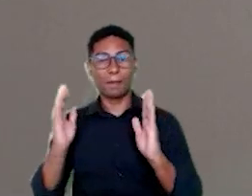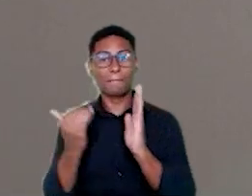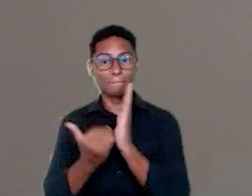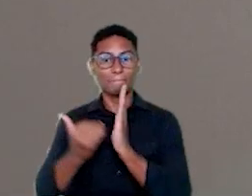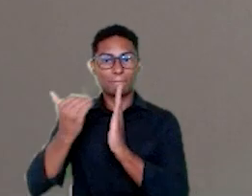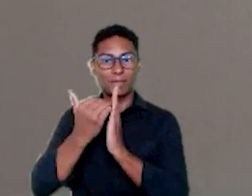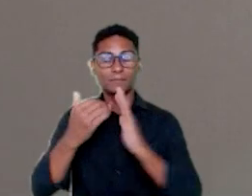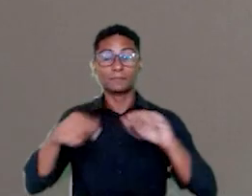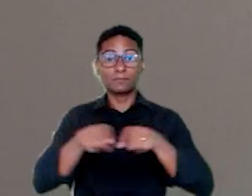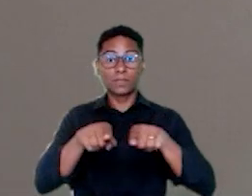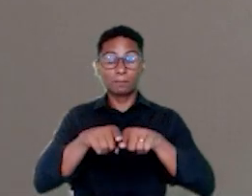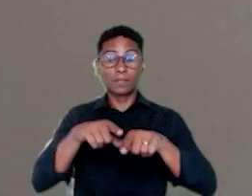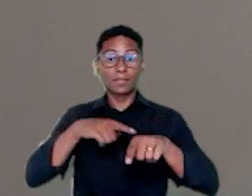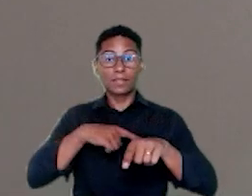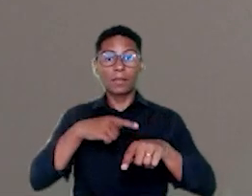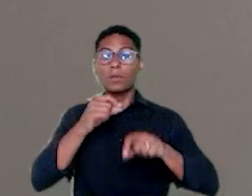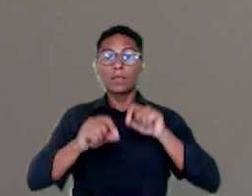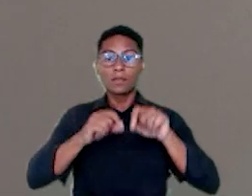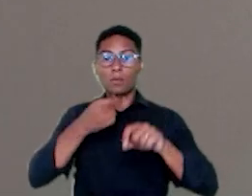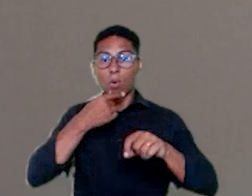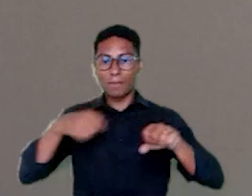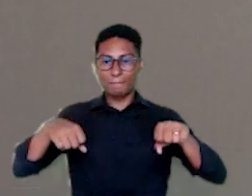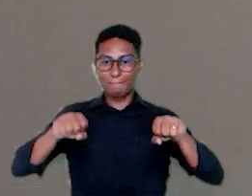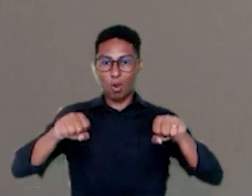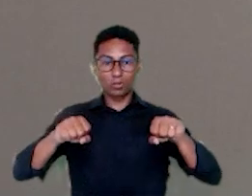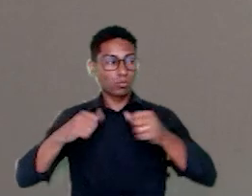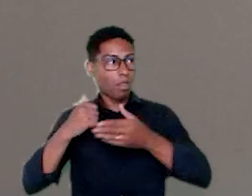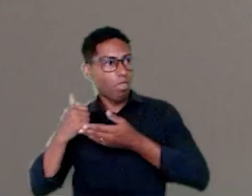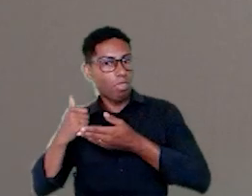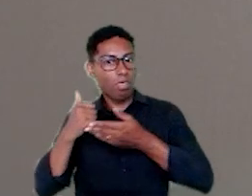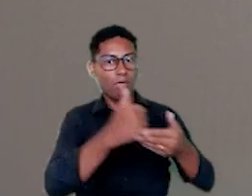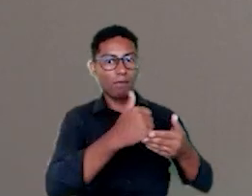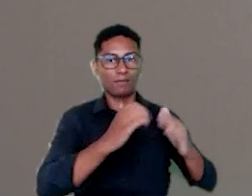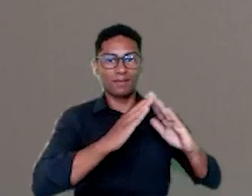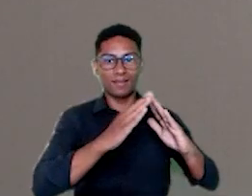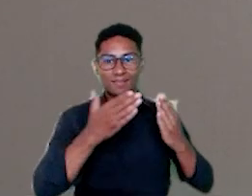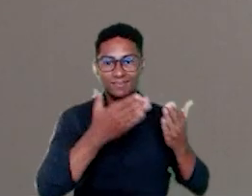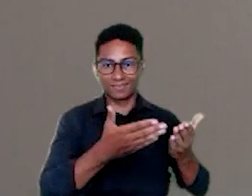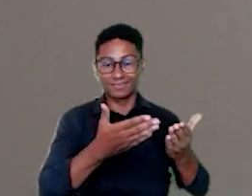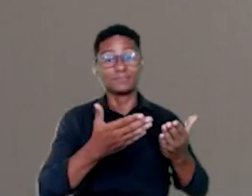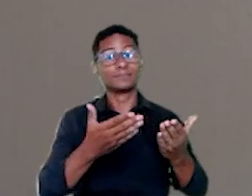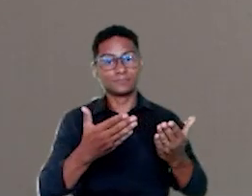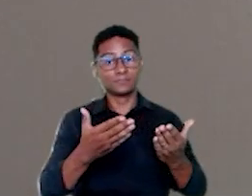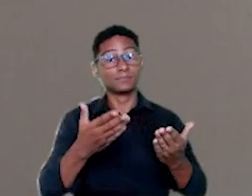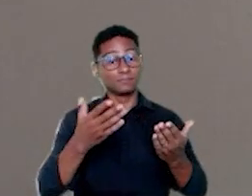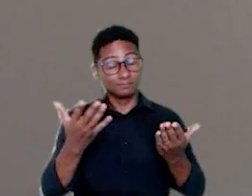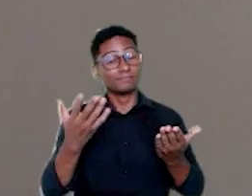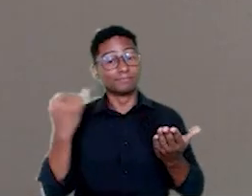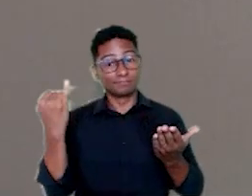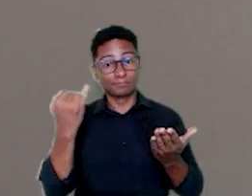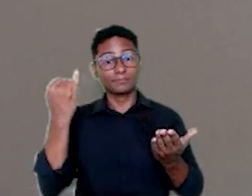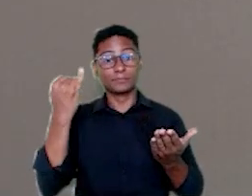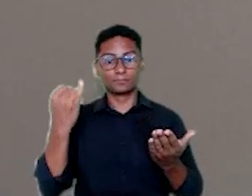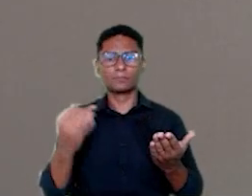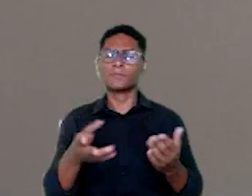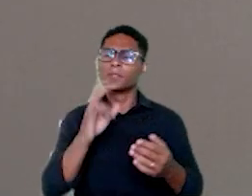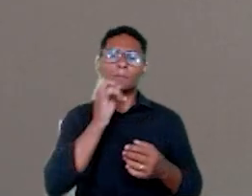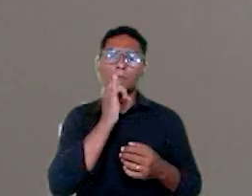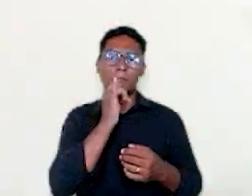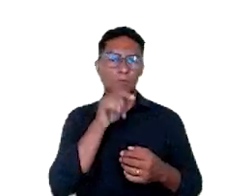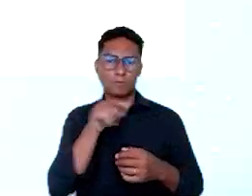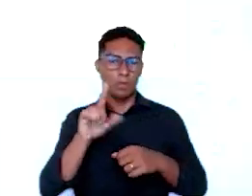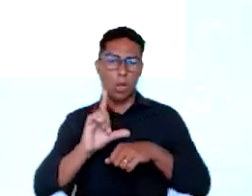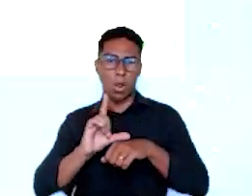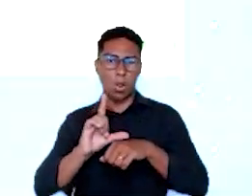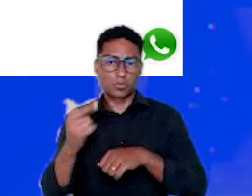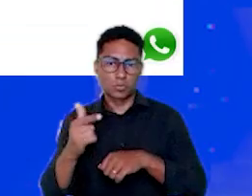quem está próximo. Quem tem loja física, né, precisa estar atento a isso. É, e quem não tem, trabalha com online, tem que